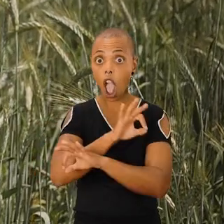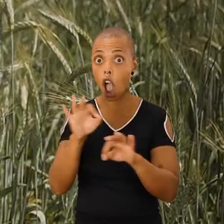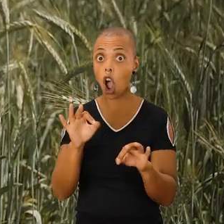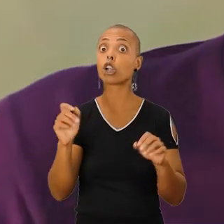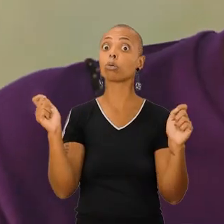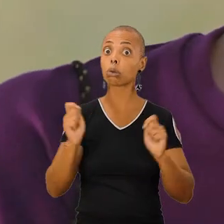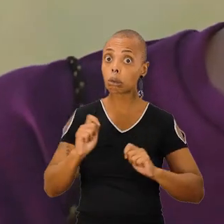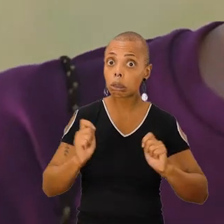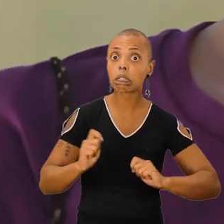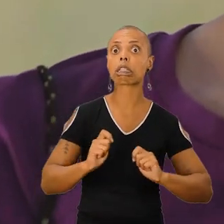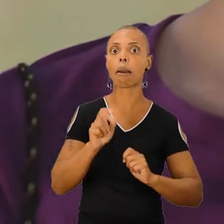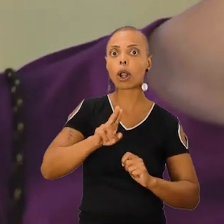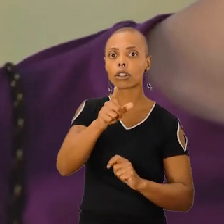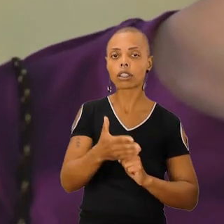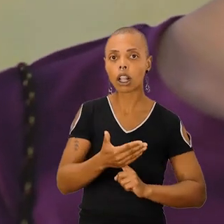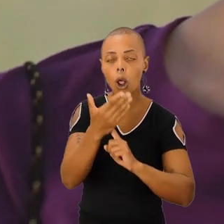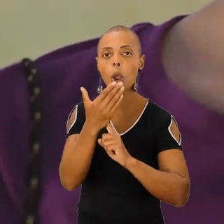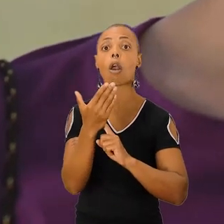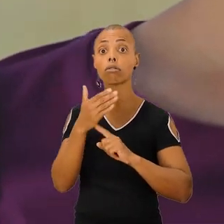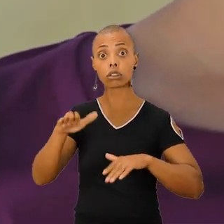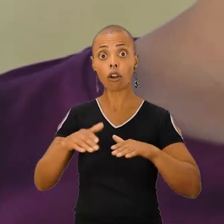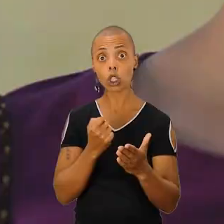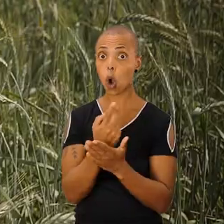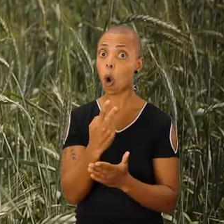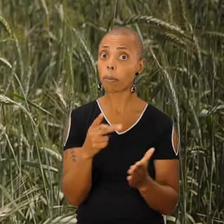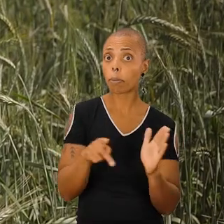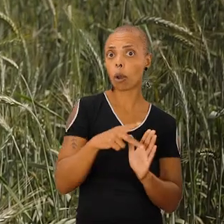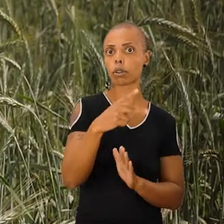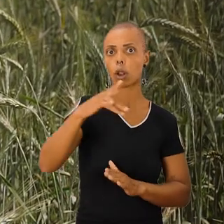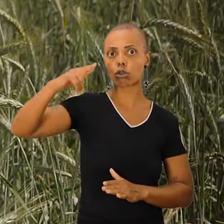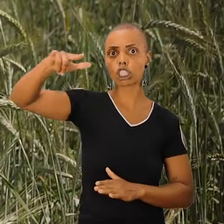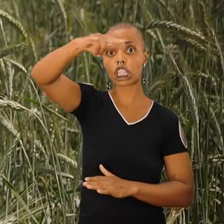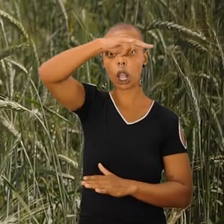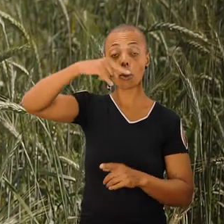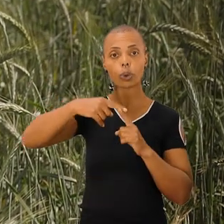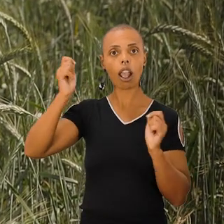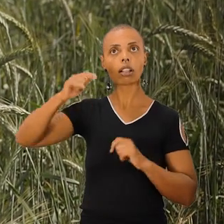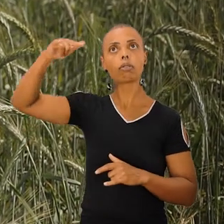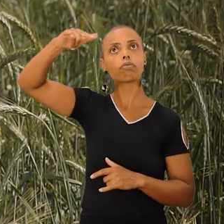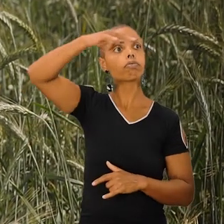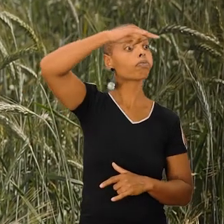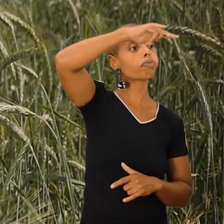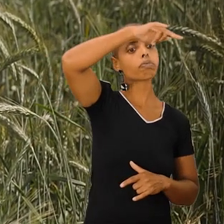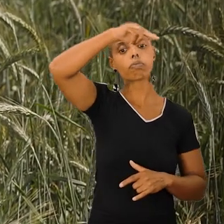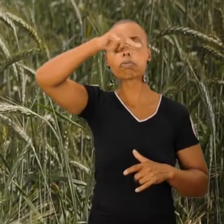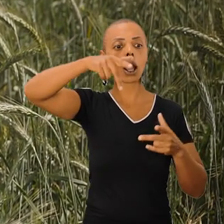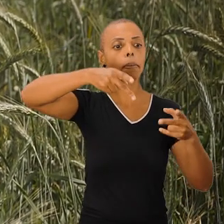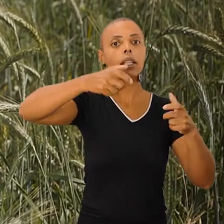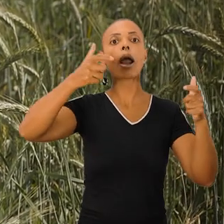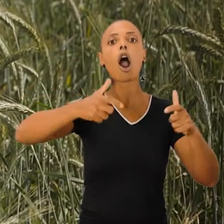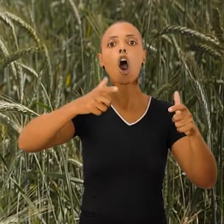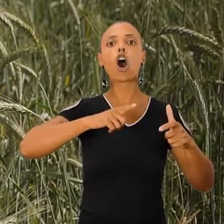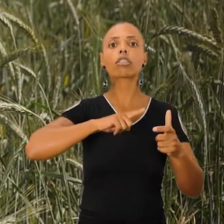essa tecnologia, pensar na possibilidade de até adquirir um drone para vocês aí. Ele pode, por exemplo, fazer o sobrevoo, identificar onde que vocês estão tendo